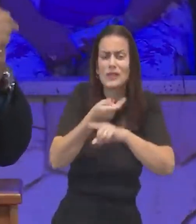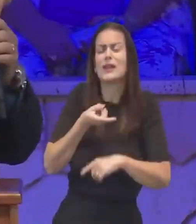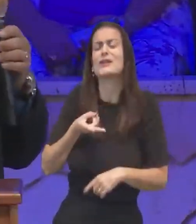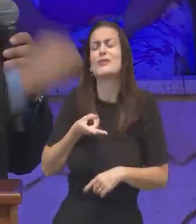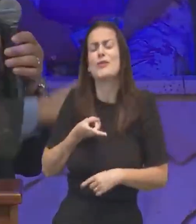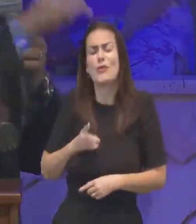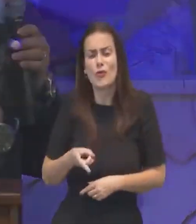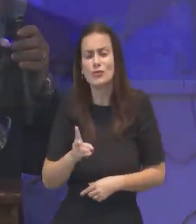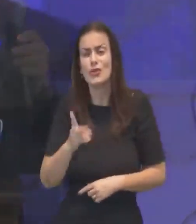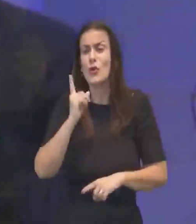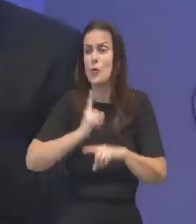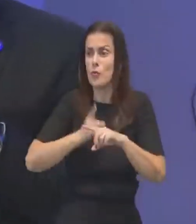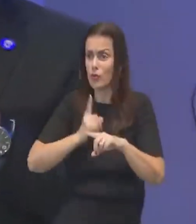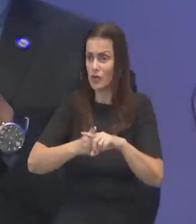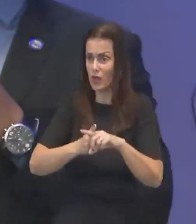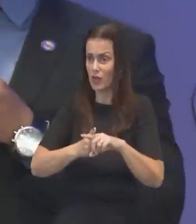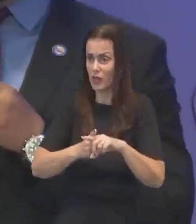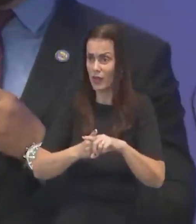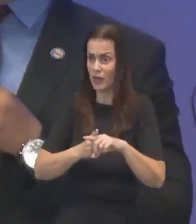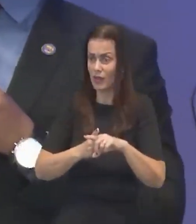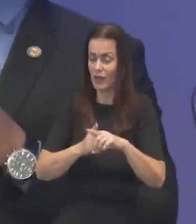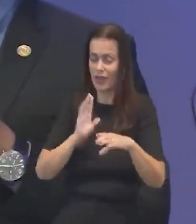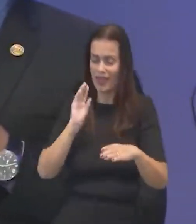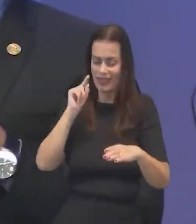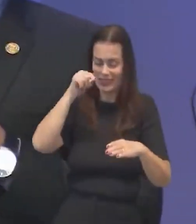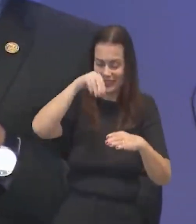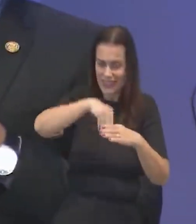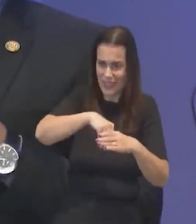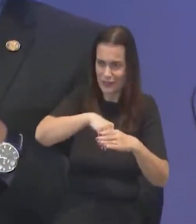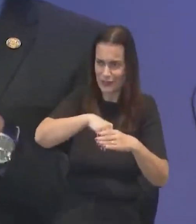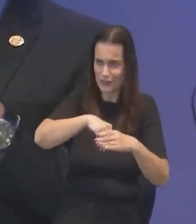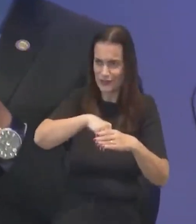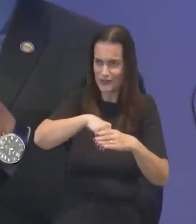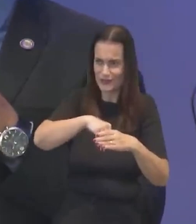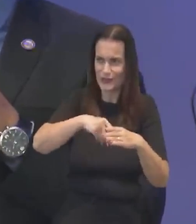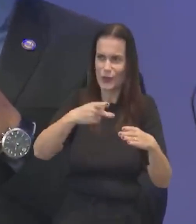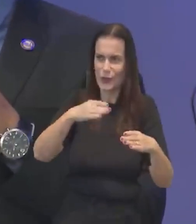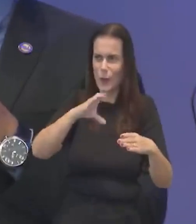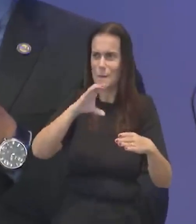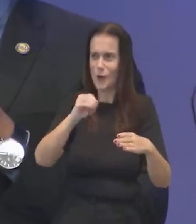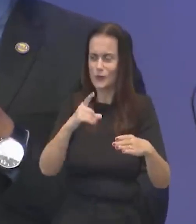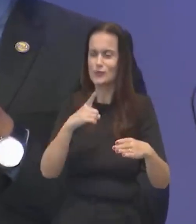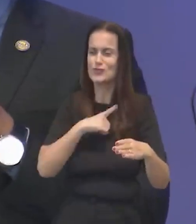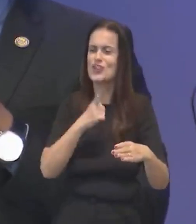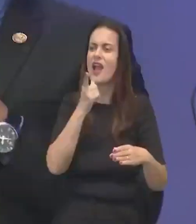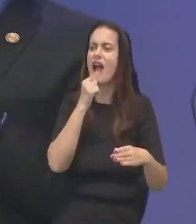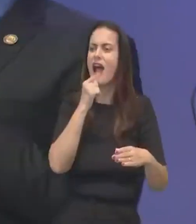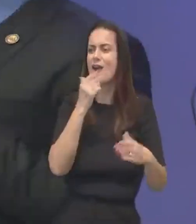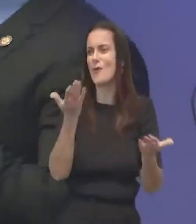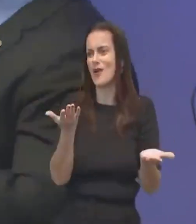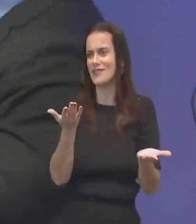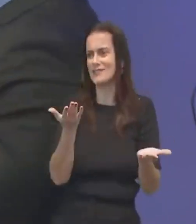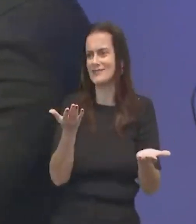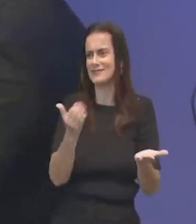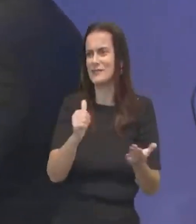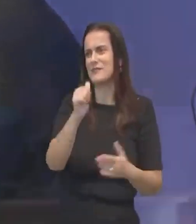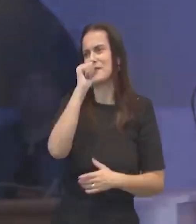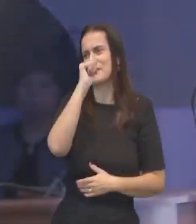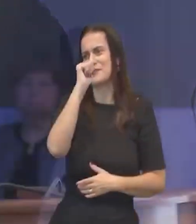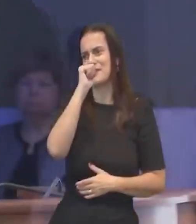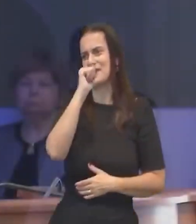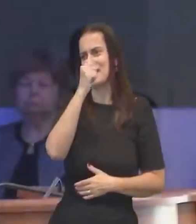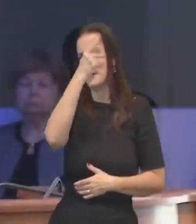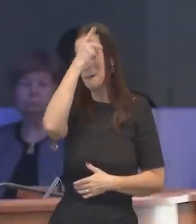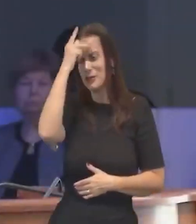porque dentro daquele poço havia água, água para beber. Então os homens cansados,